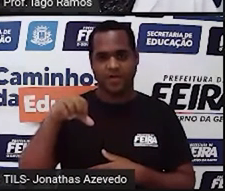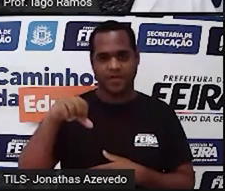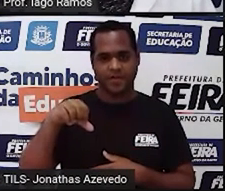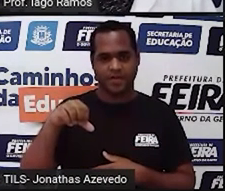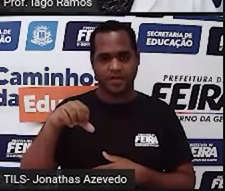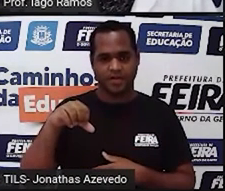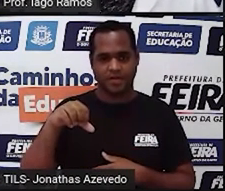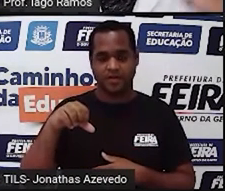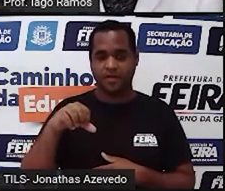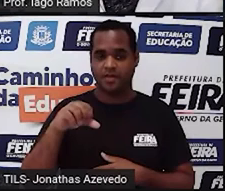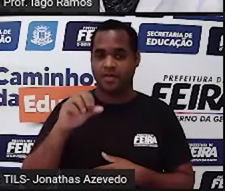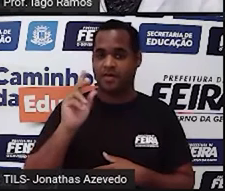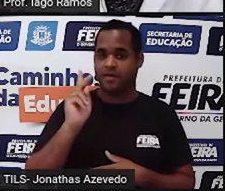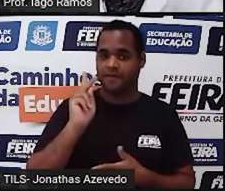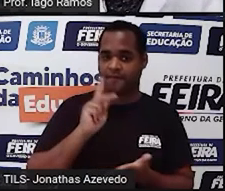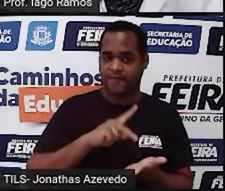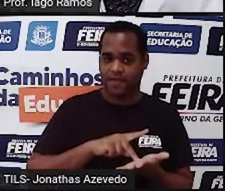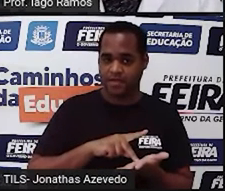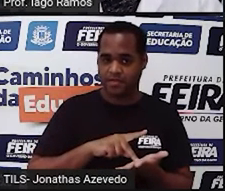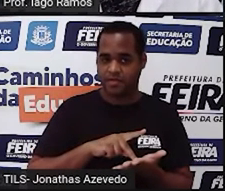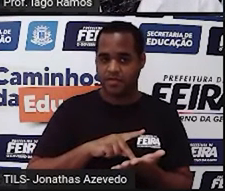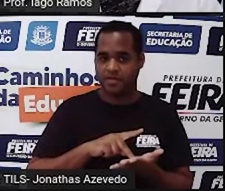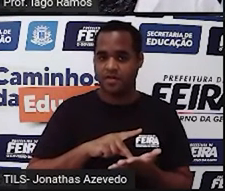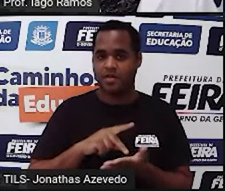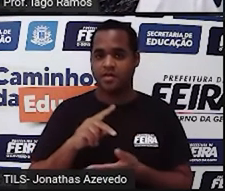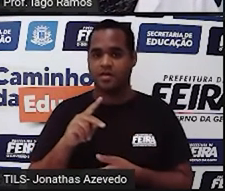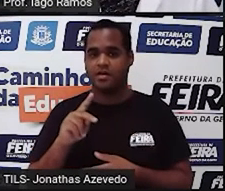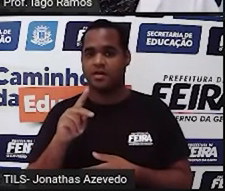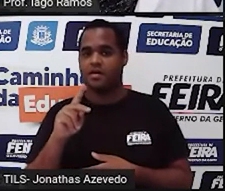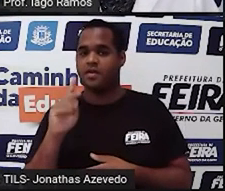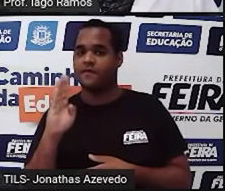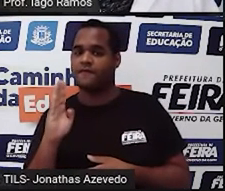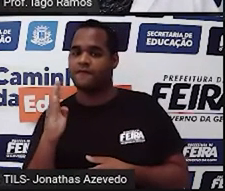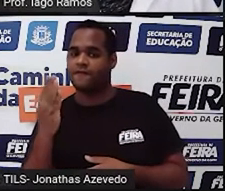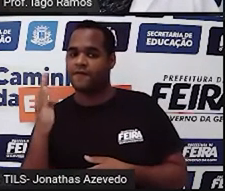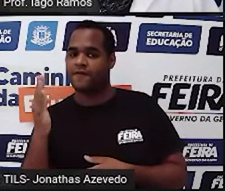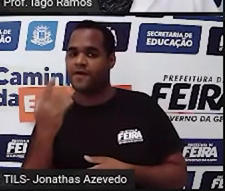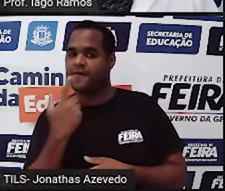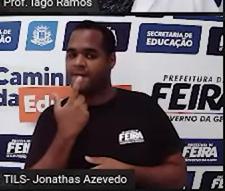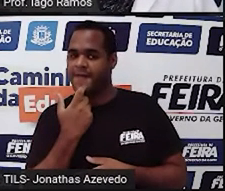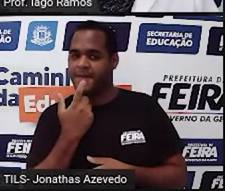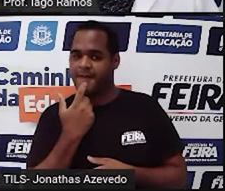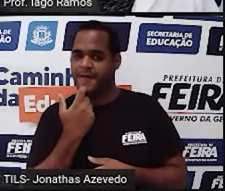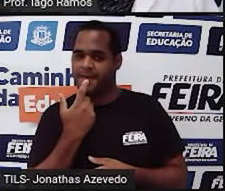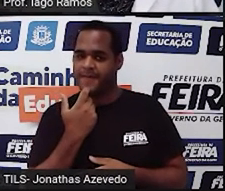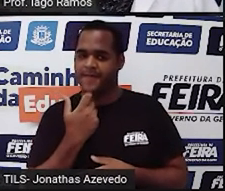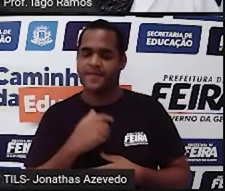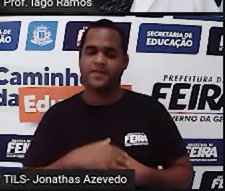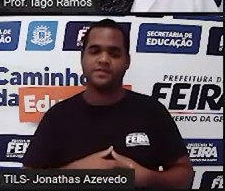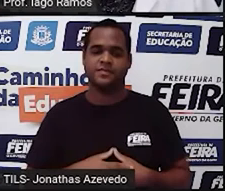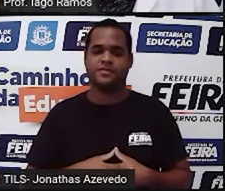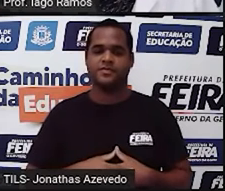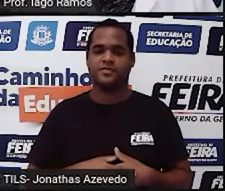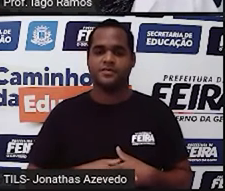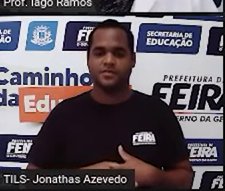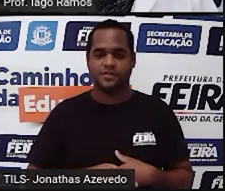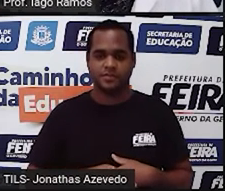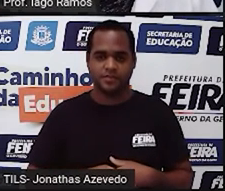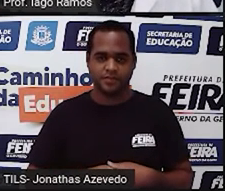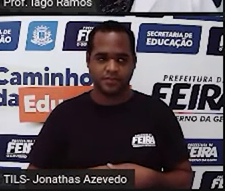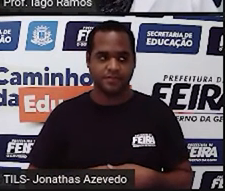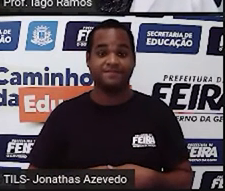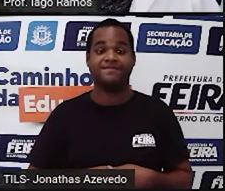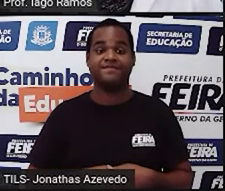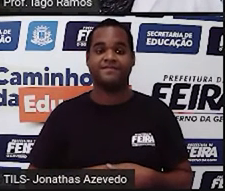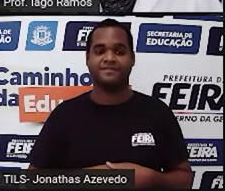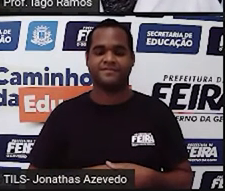6,9 botãozinho Verde tro verdadeiro botãozinho vermelho faux falso